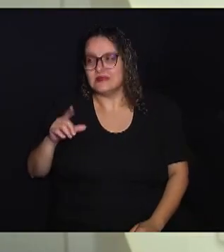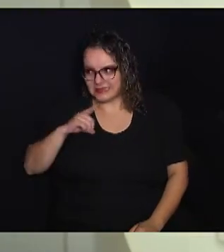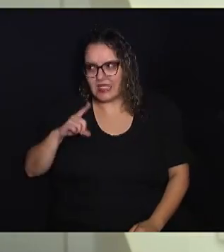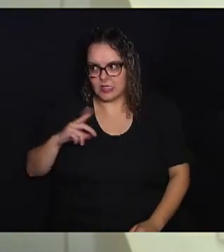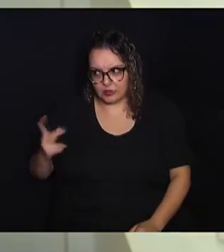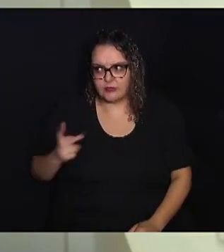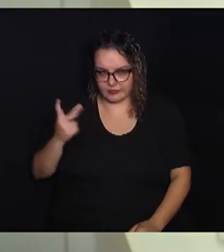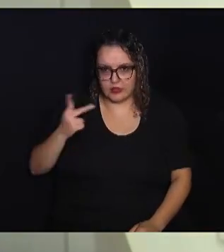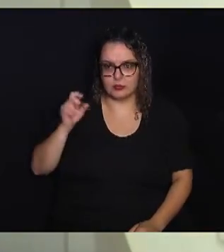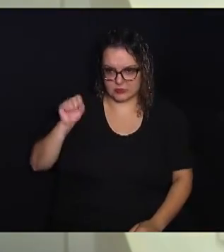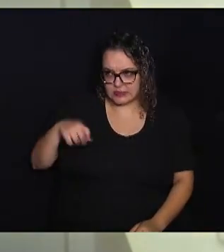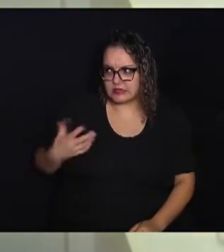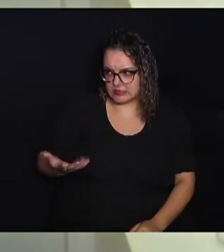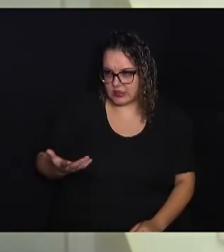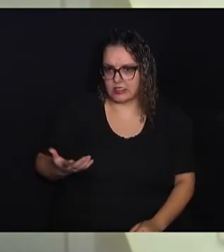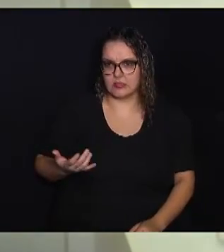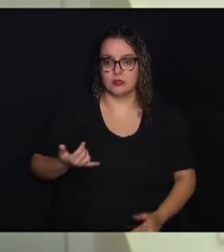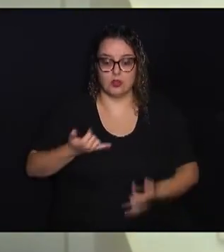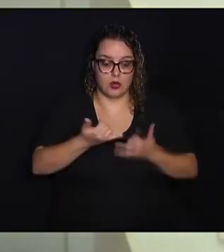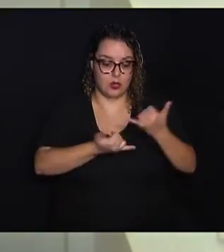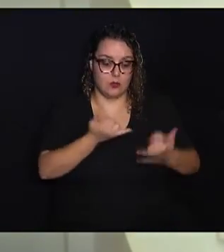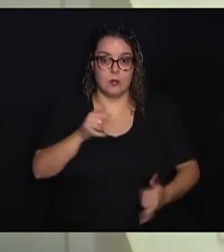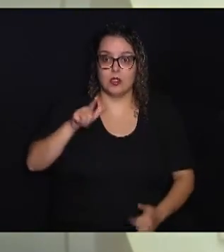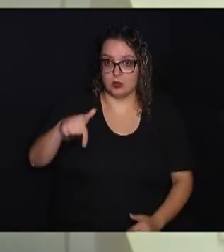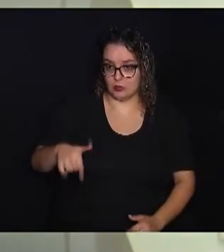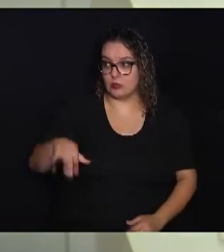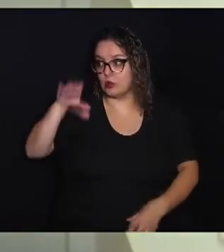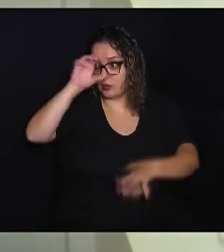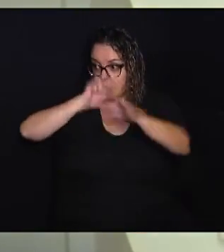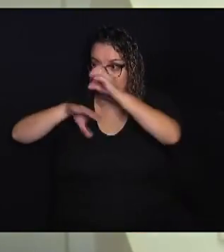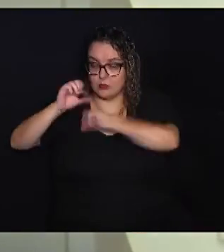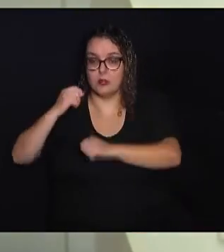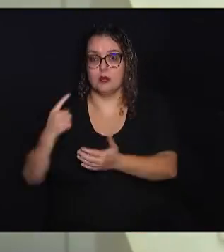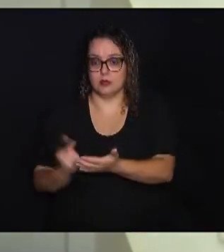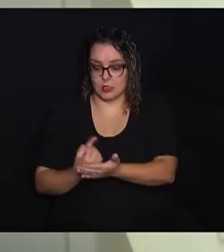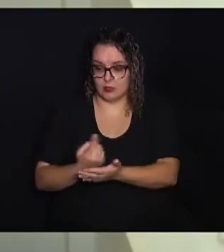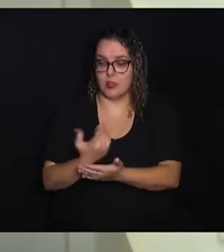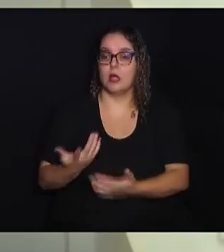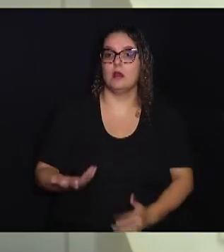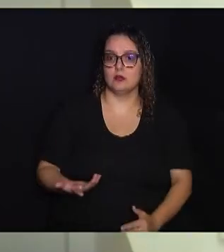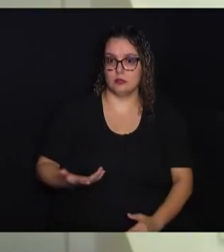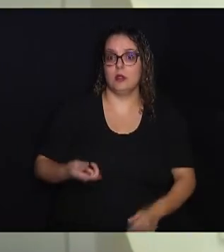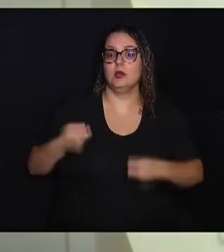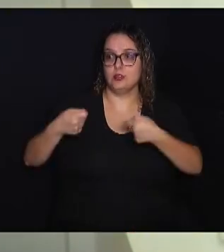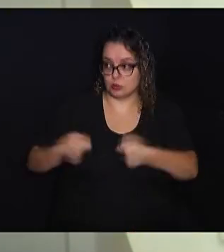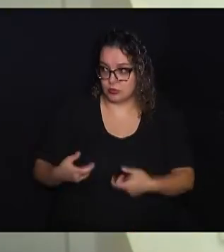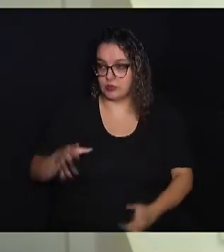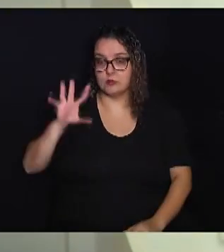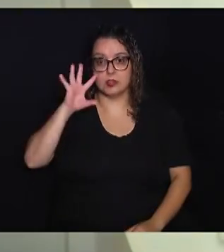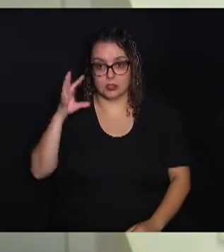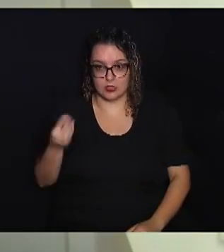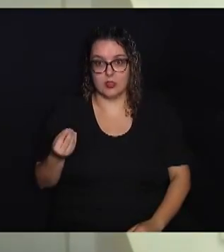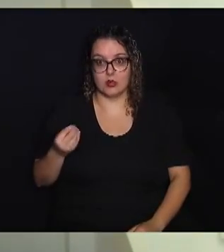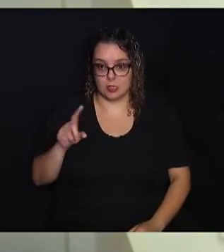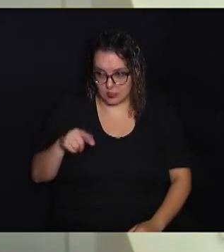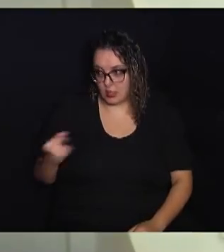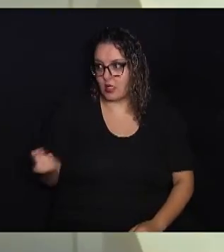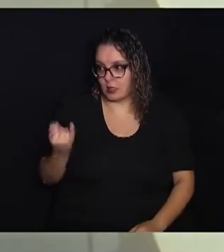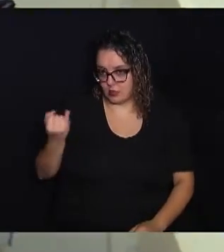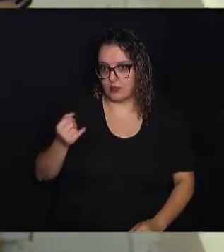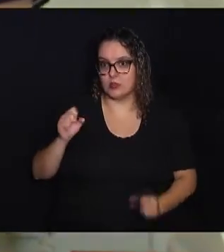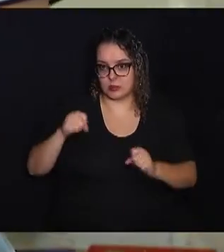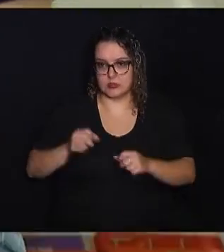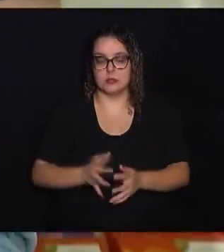que essa parte do brincar e depois ir para a apostila e concretizar esse conhecimento é o mais